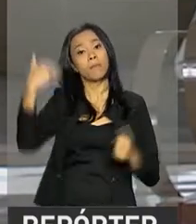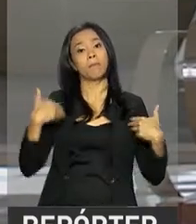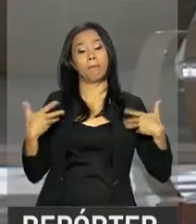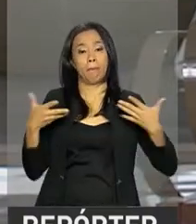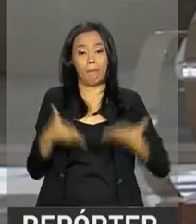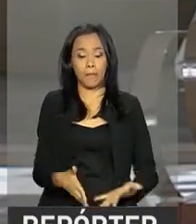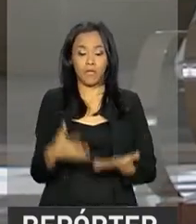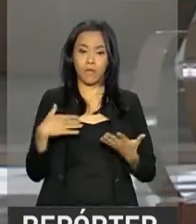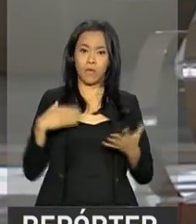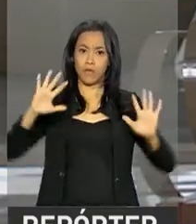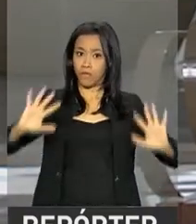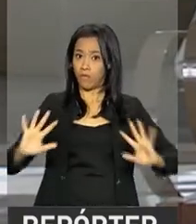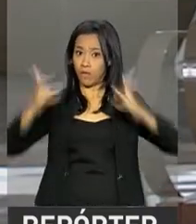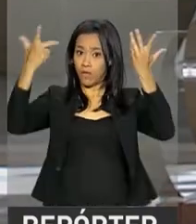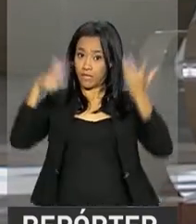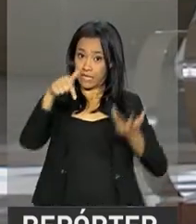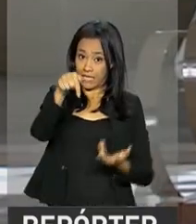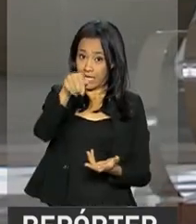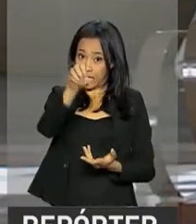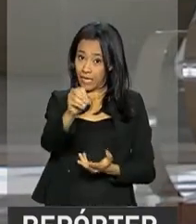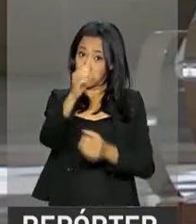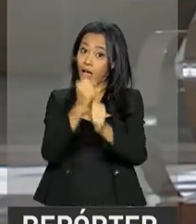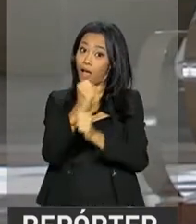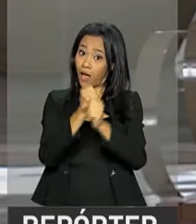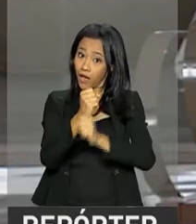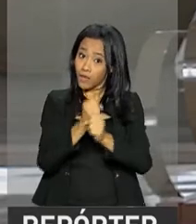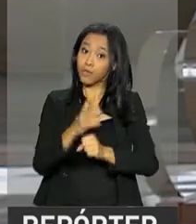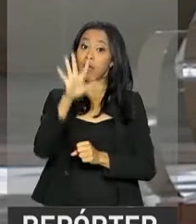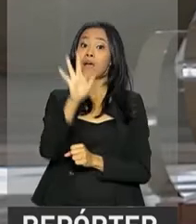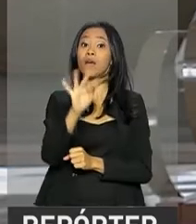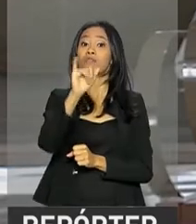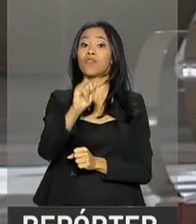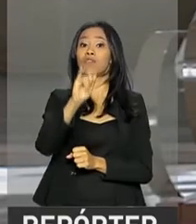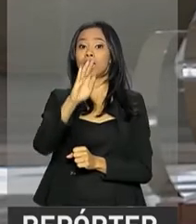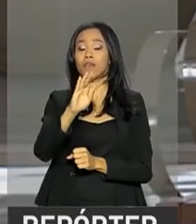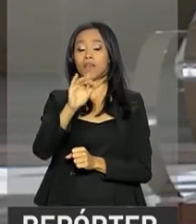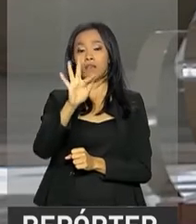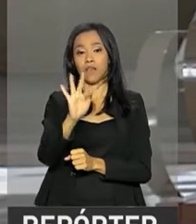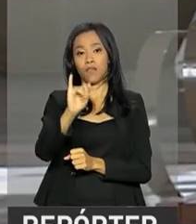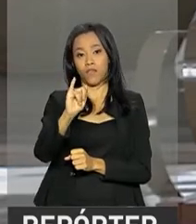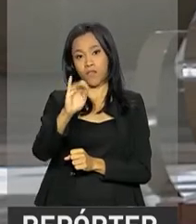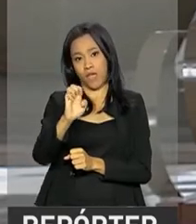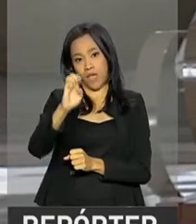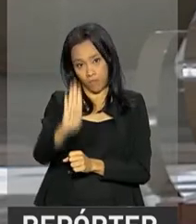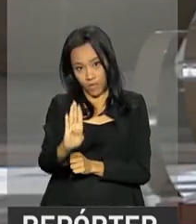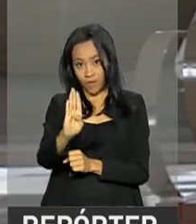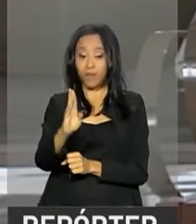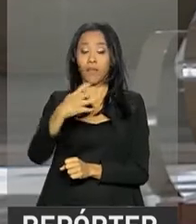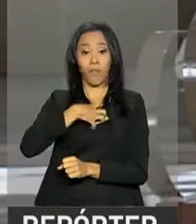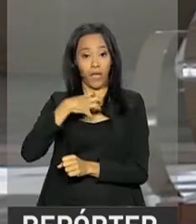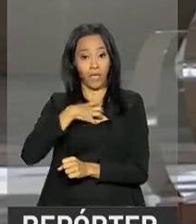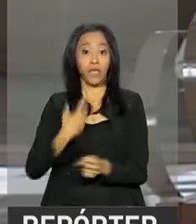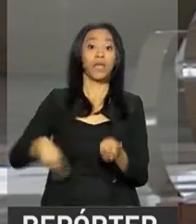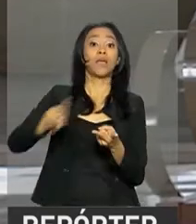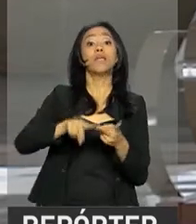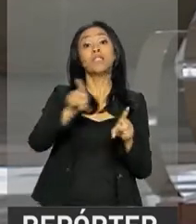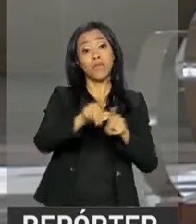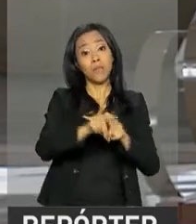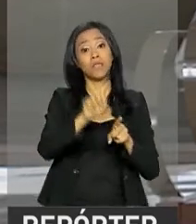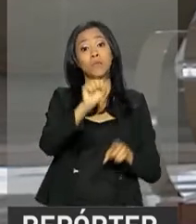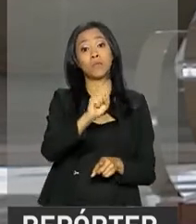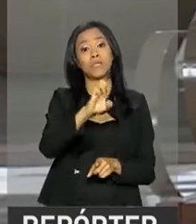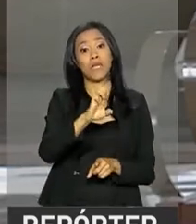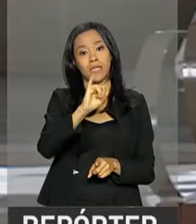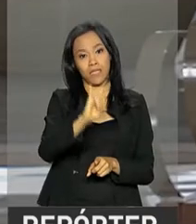de 70 anos da Federação das Indústrias do Estado da Bahia e do Serviço Social da Indústria, SESI, do Estado também da